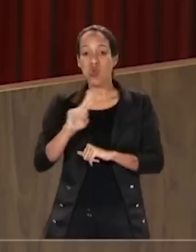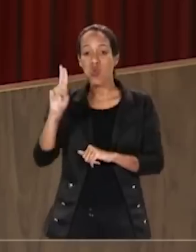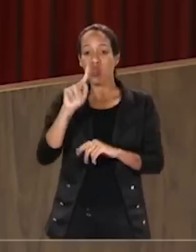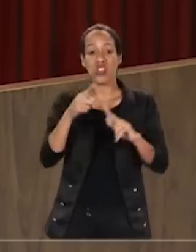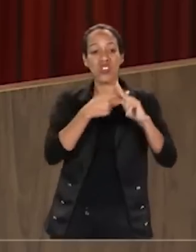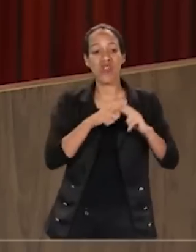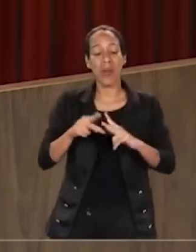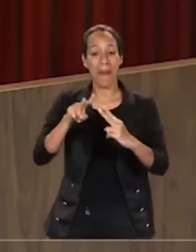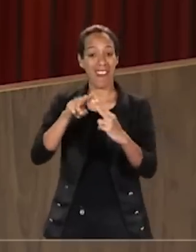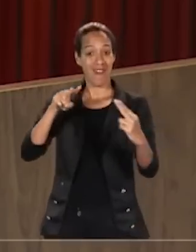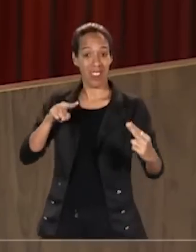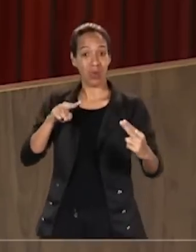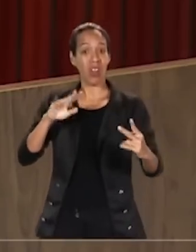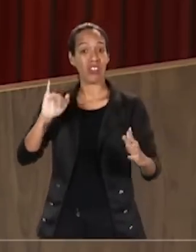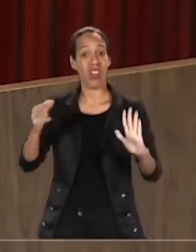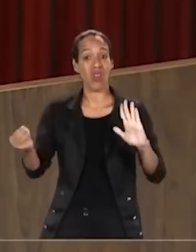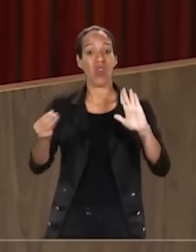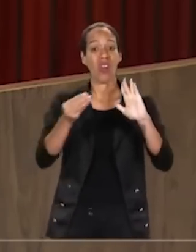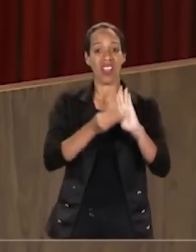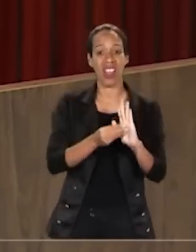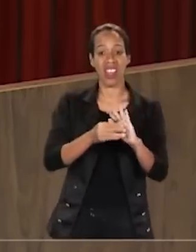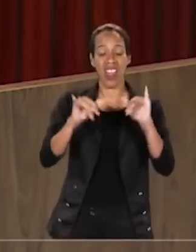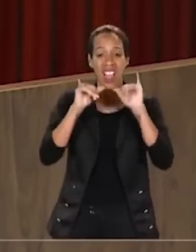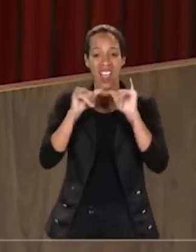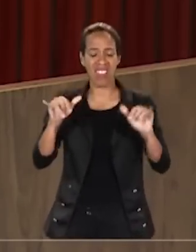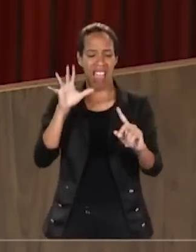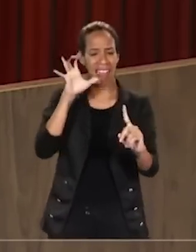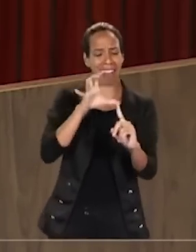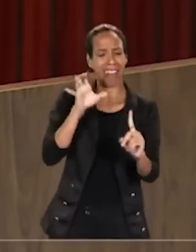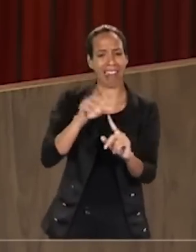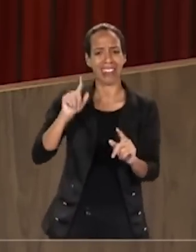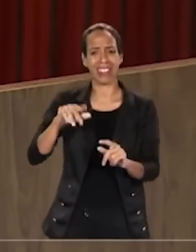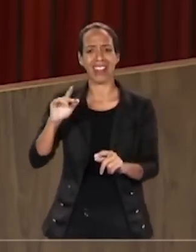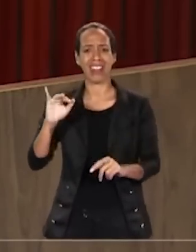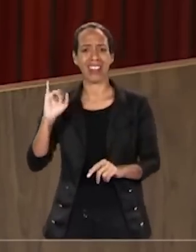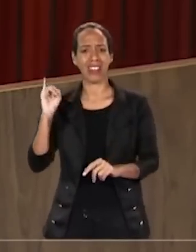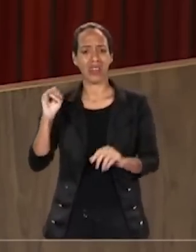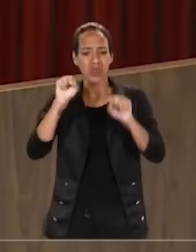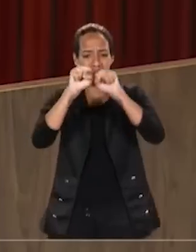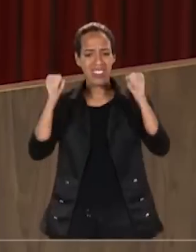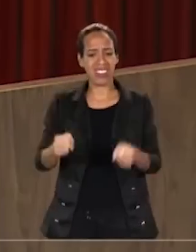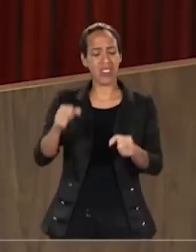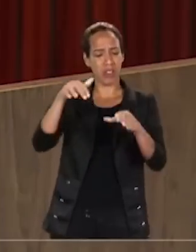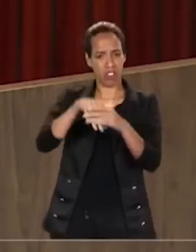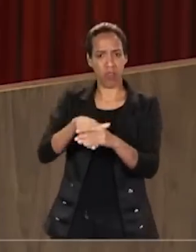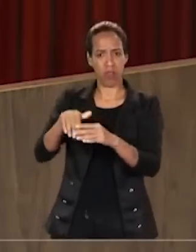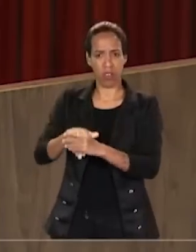ferramentas virtuais, empregadas no caso para propagar ataques absolutamente infundados ao sistema eleitoral.